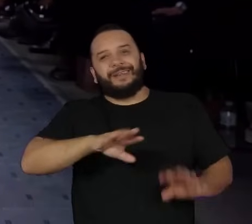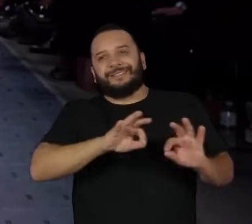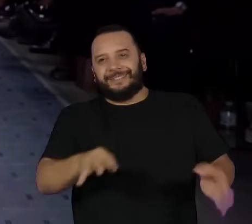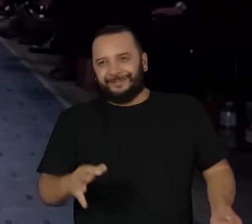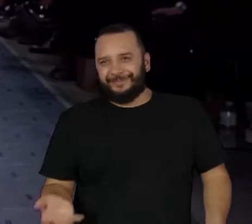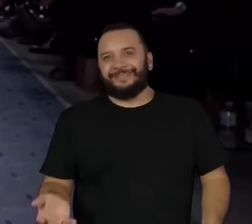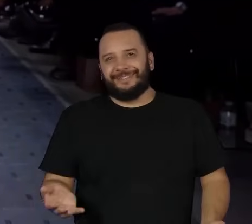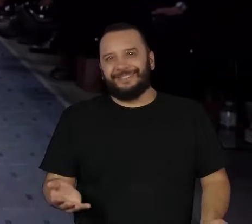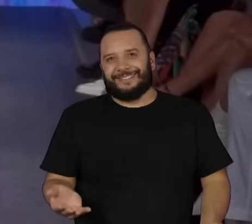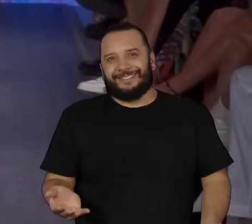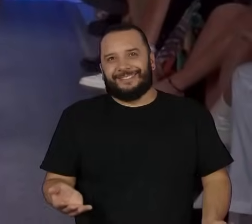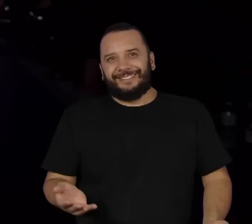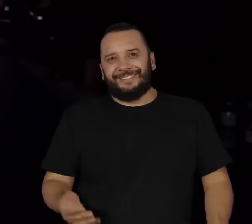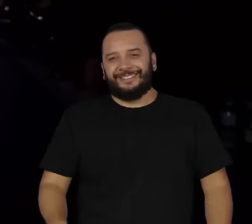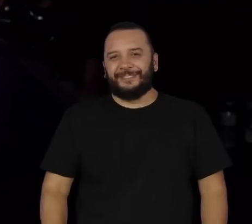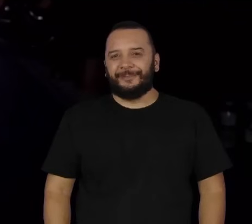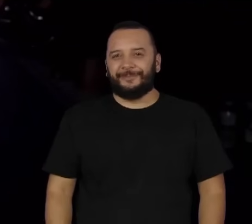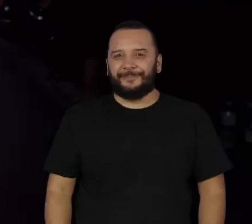ser muito mais que um guarda-chuva.